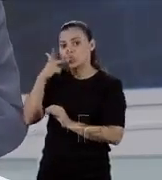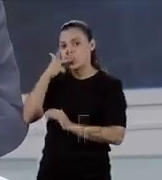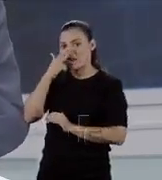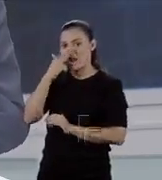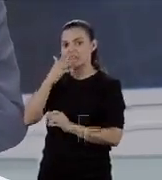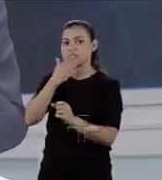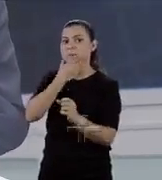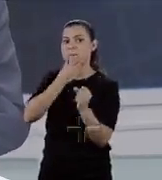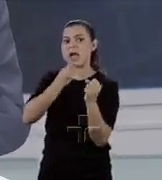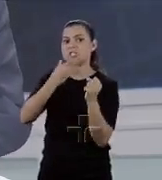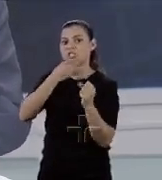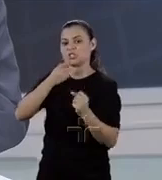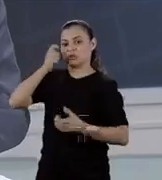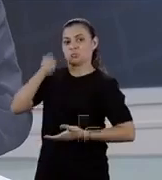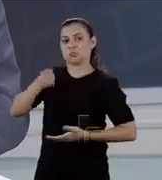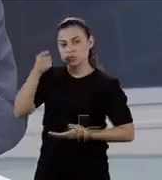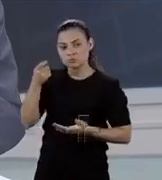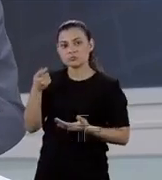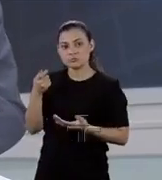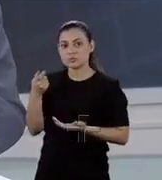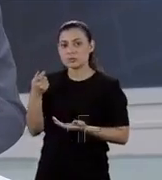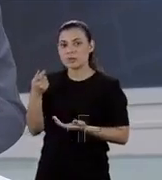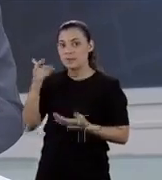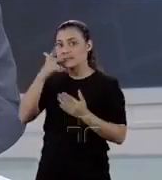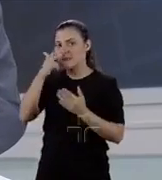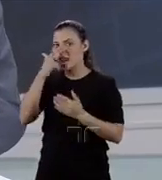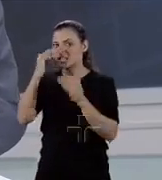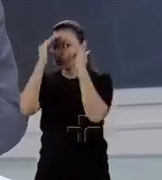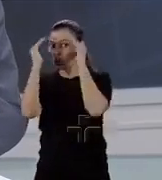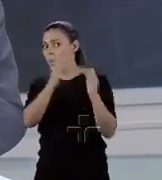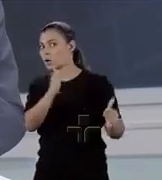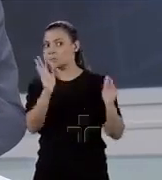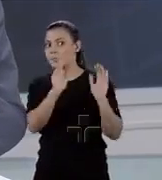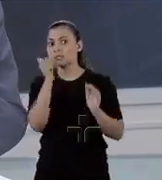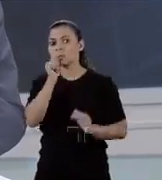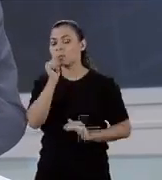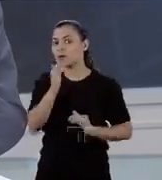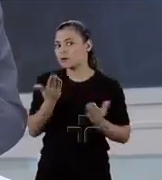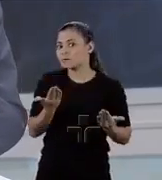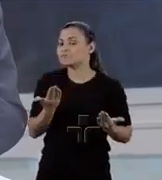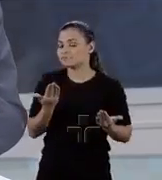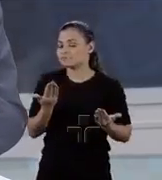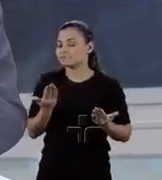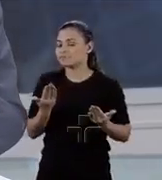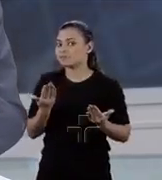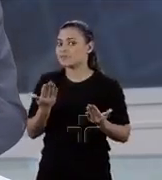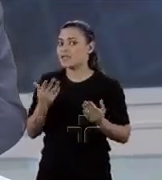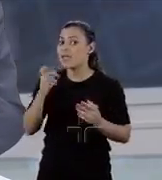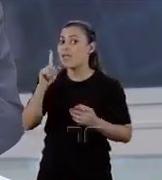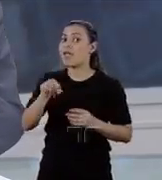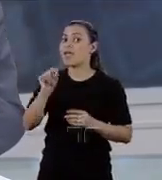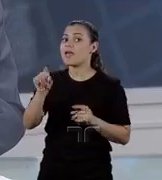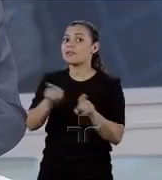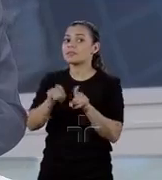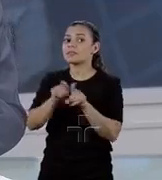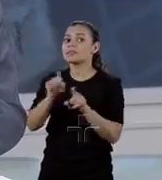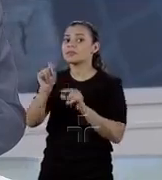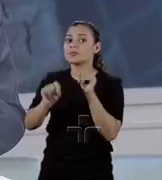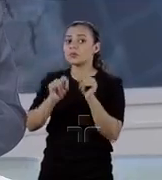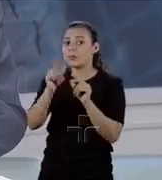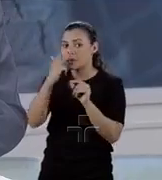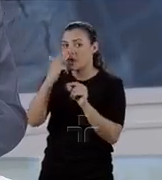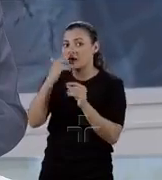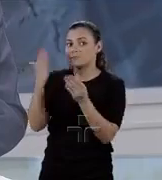esse grau que desrespeita minimamente a mulher, certamente isso vai ser objeto de uma ação por parte do